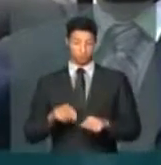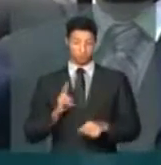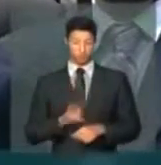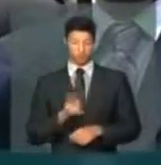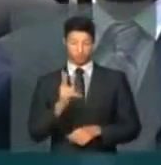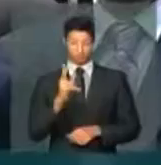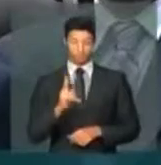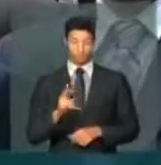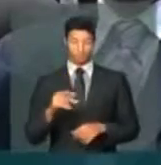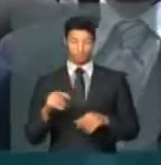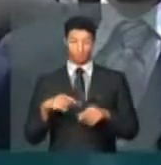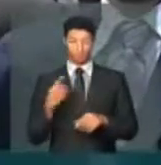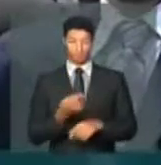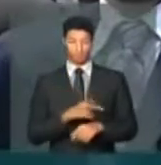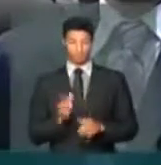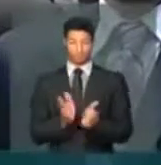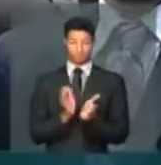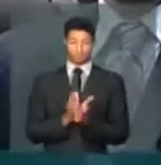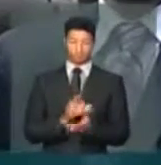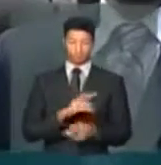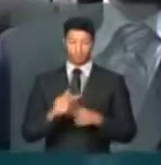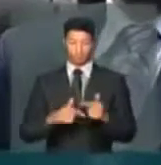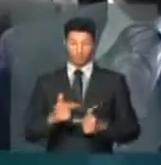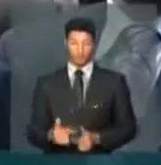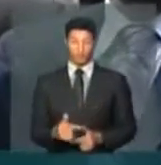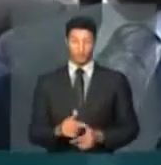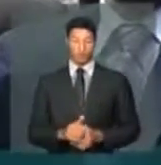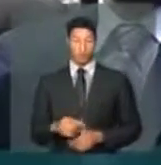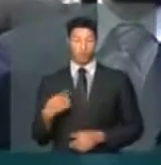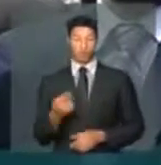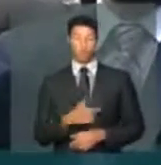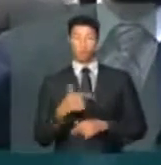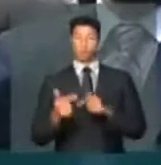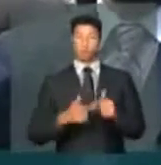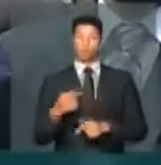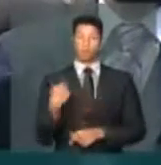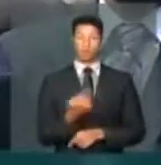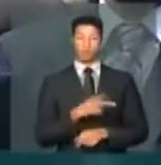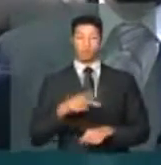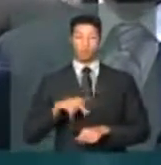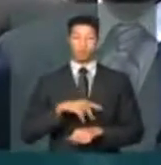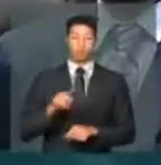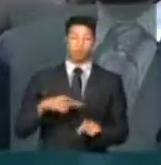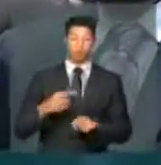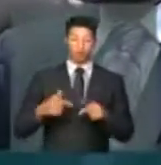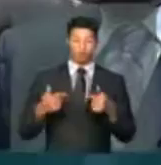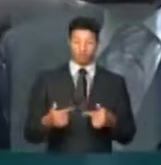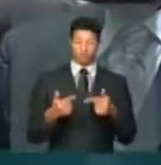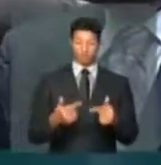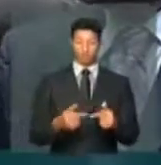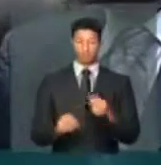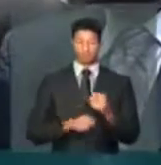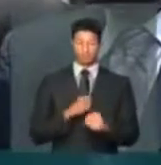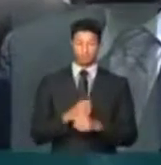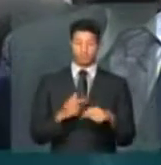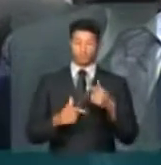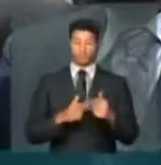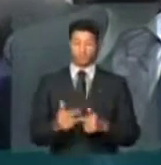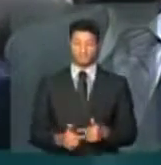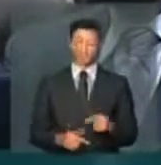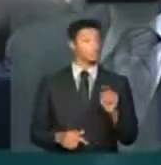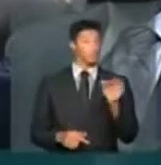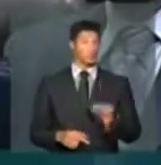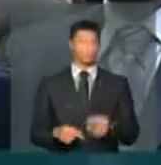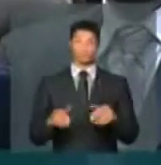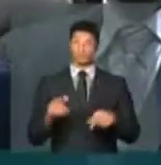sempre foi bandeira de luta do partido, as questões trabalhistas, dos trabalhadores do nosso país, depois de muitas lutas, de muitos anos de trabalho, não